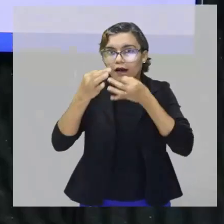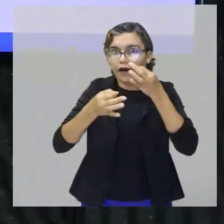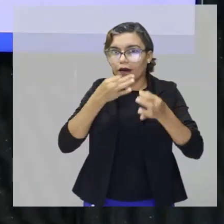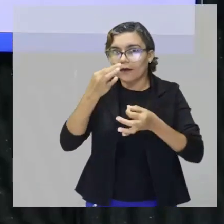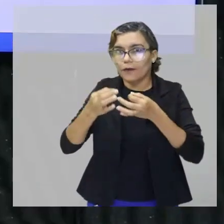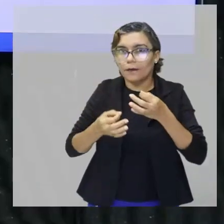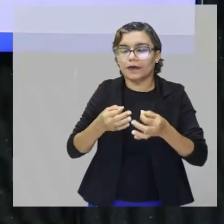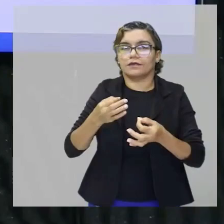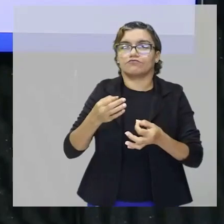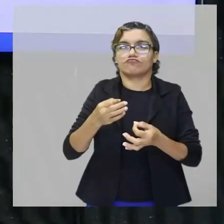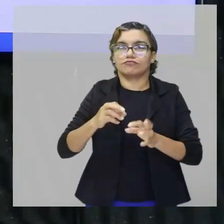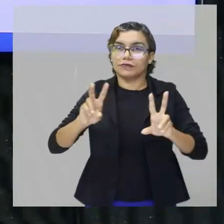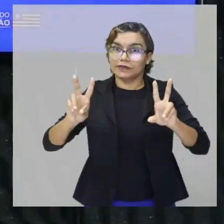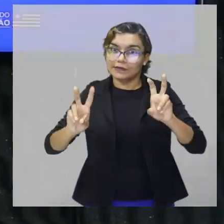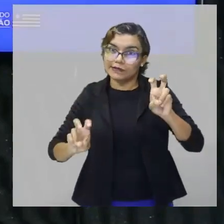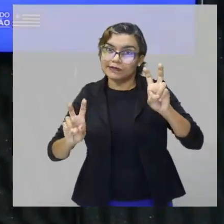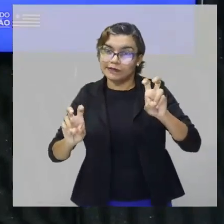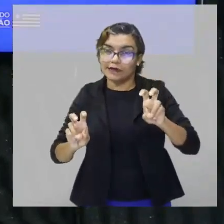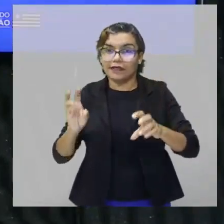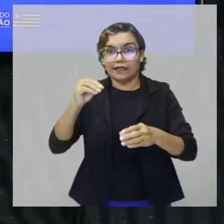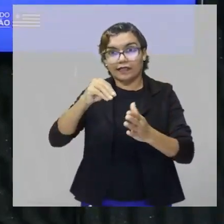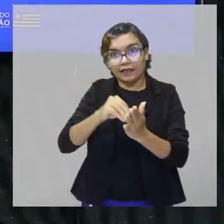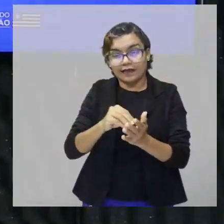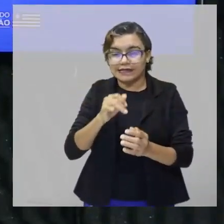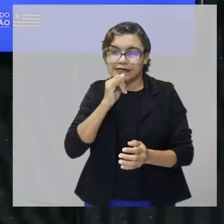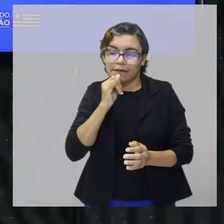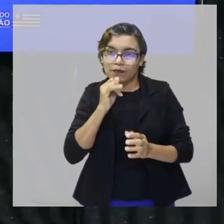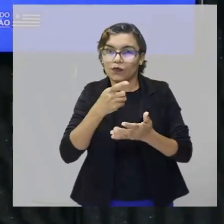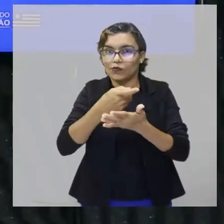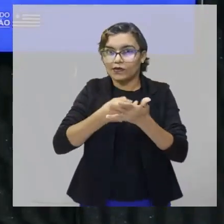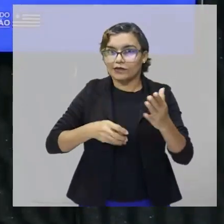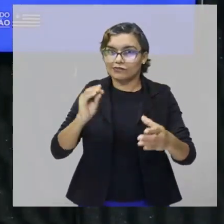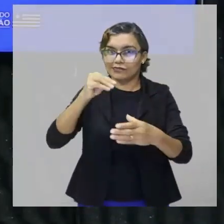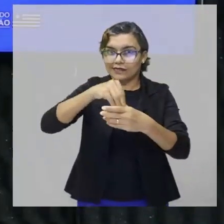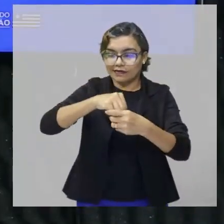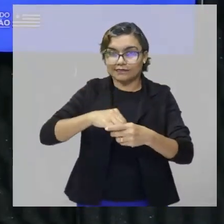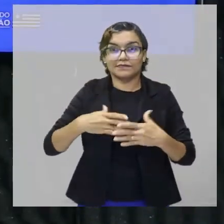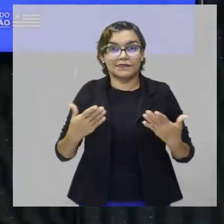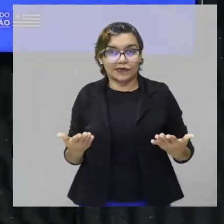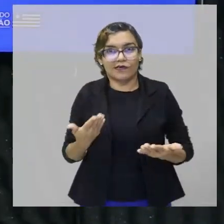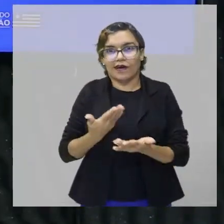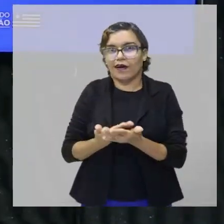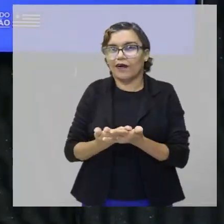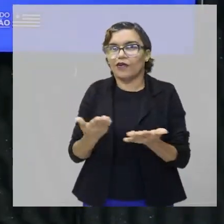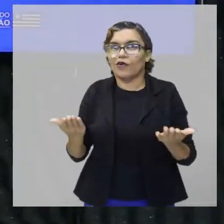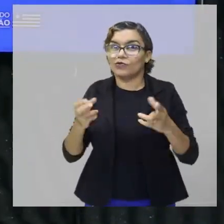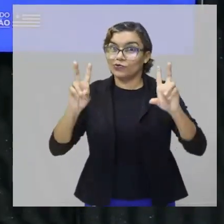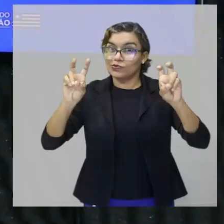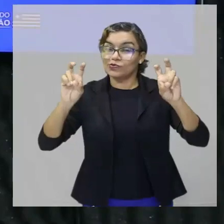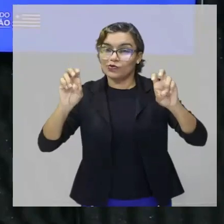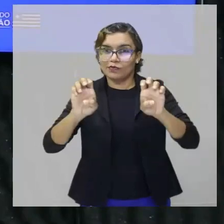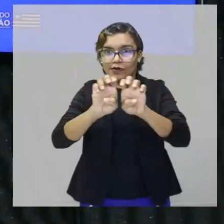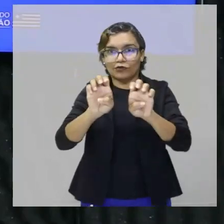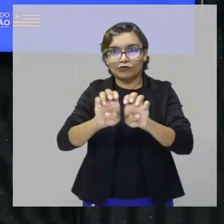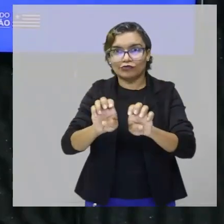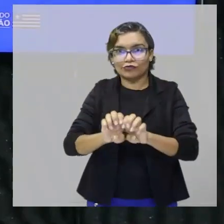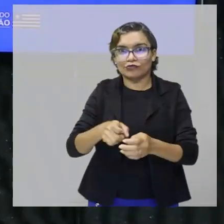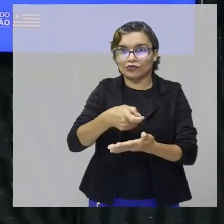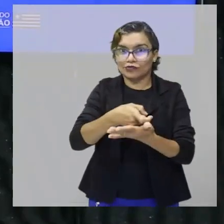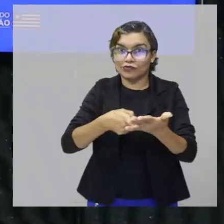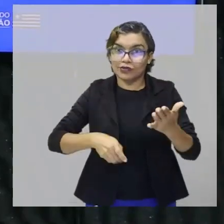citados ao longo do texto. Então é isso, turma. Essa foi a nossa aula sobre a estrutura do